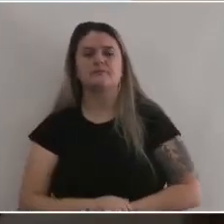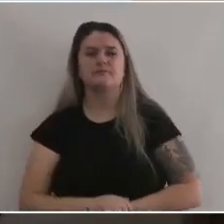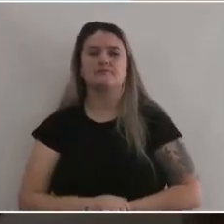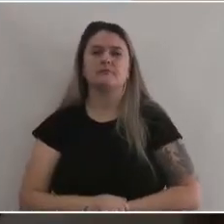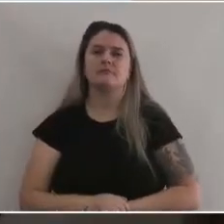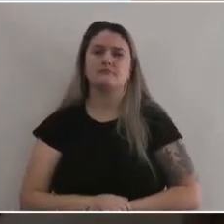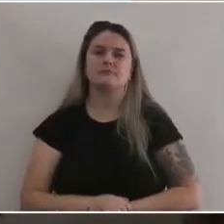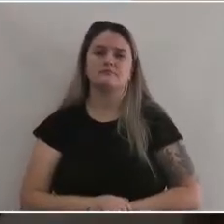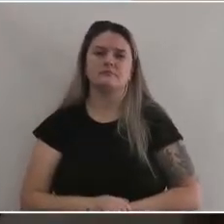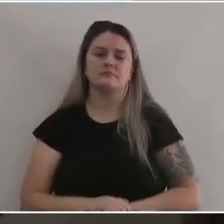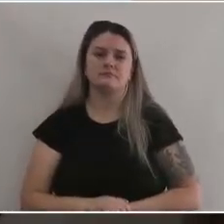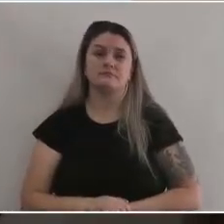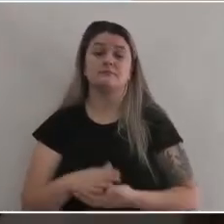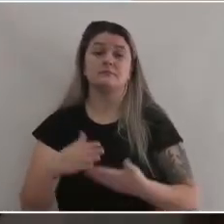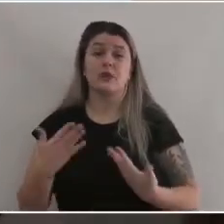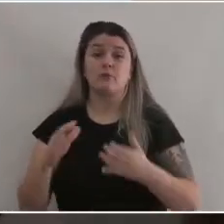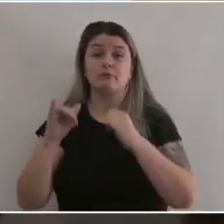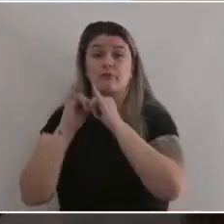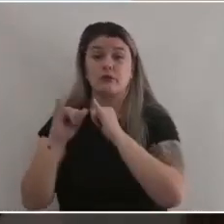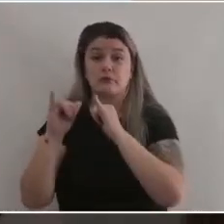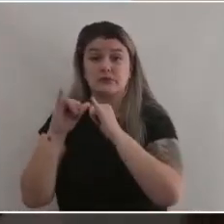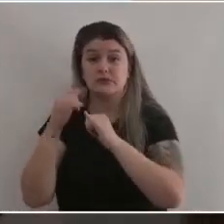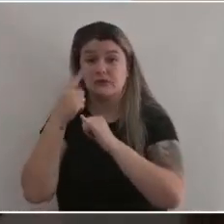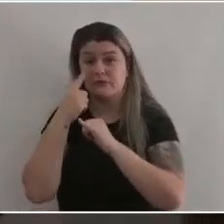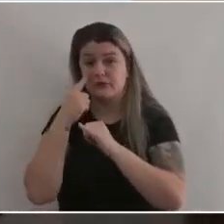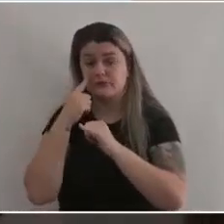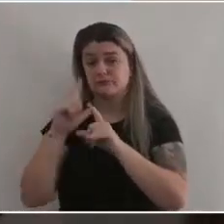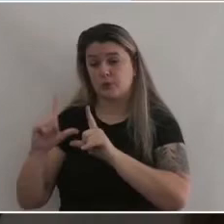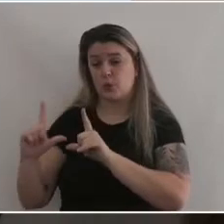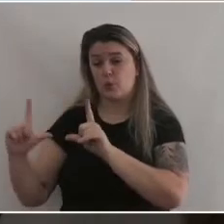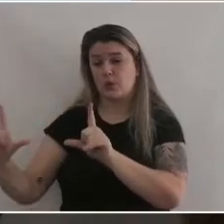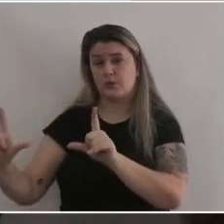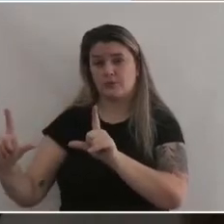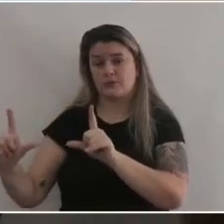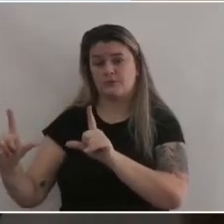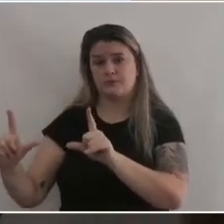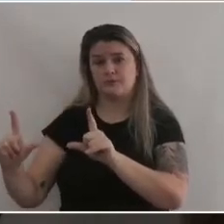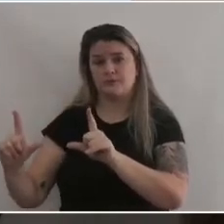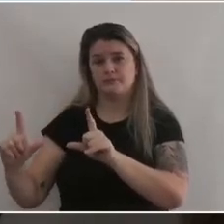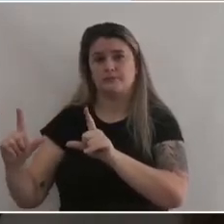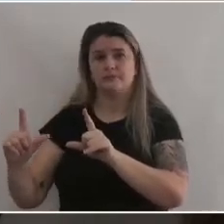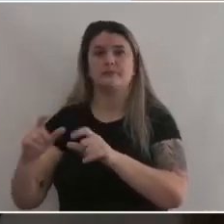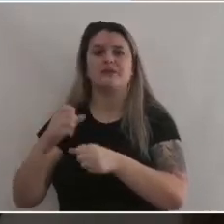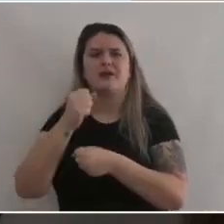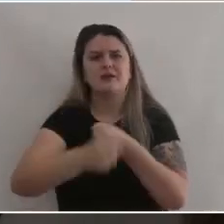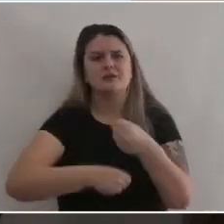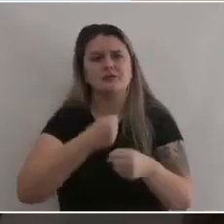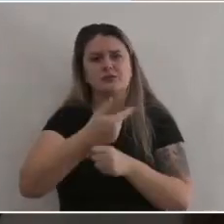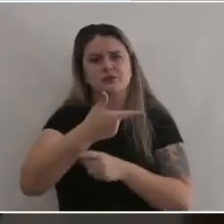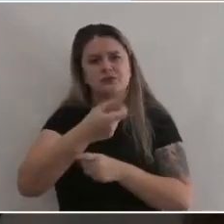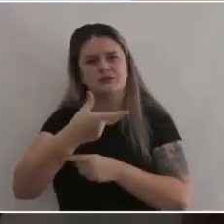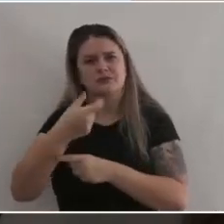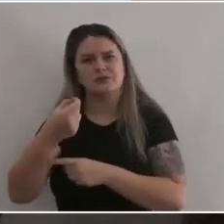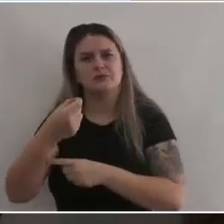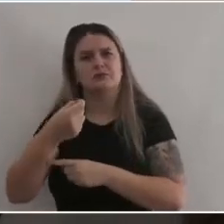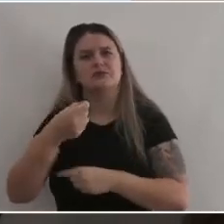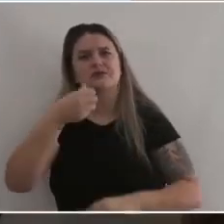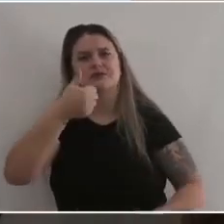Porém, na informação do quadro abaixo, a receita corrente líquida em 2020 foi